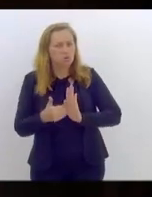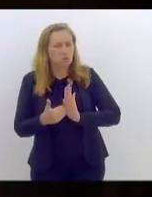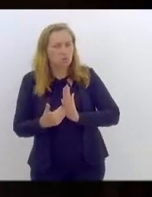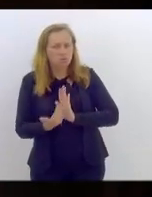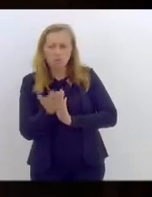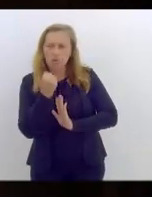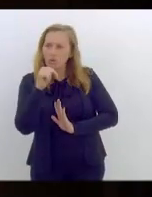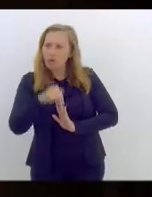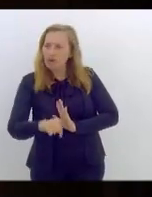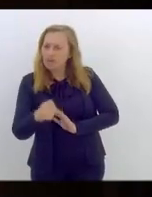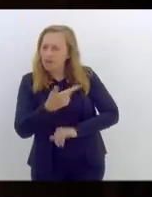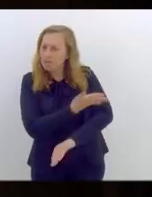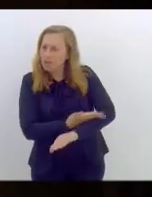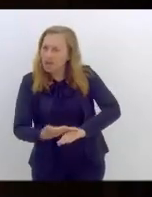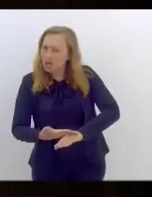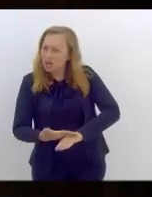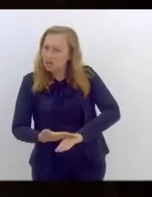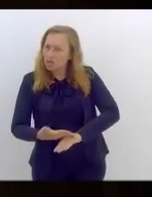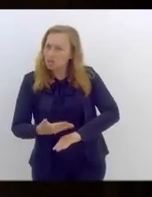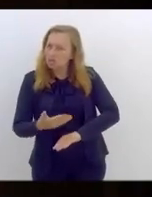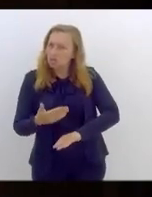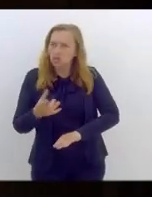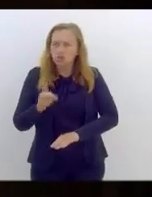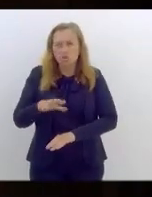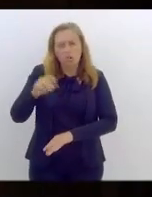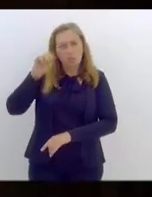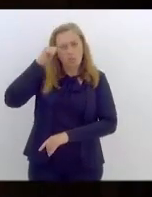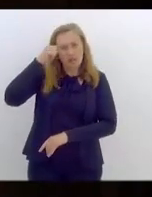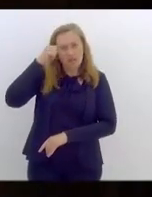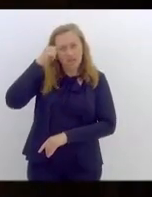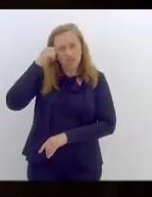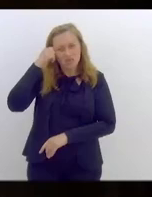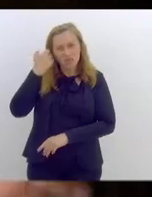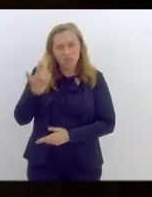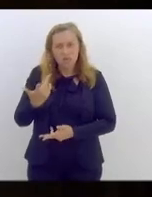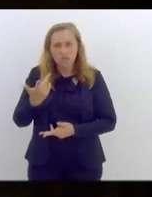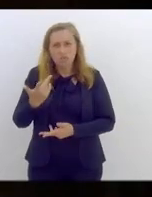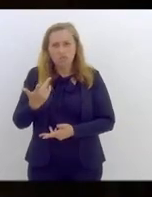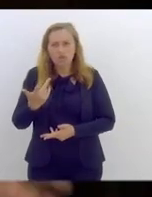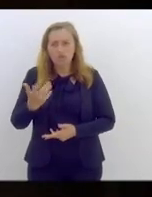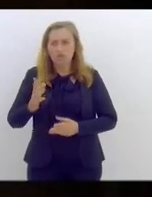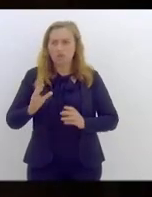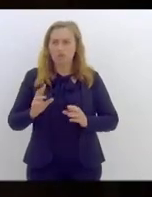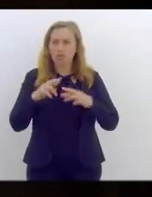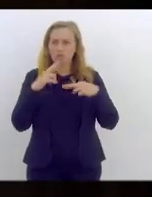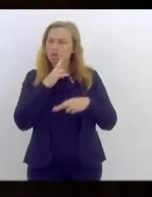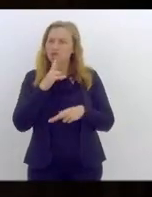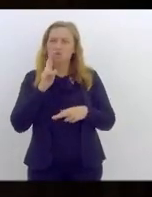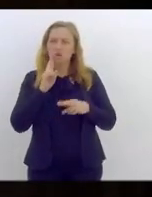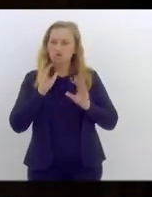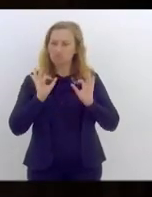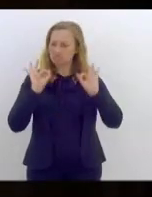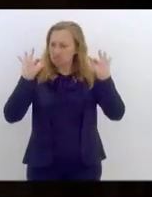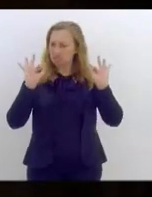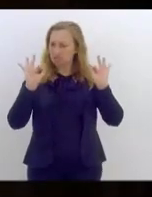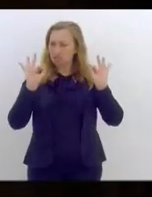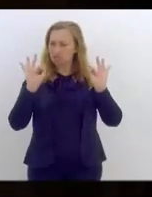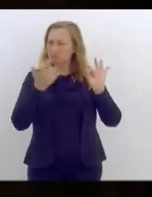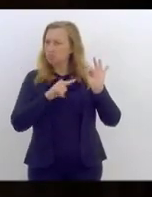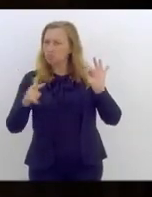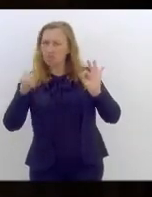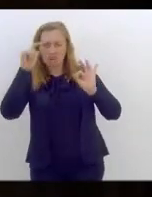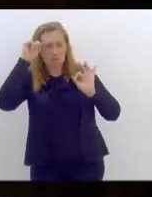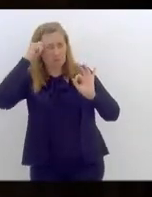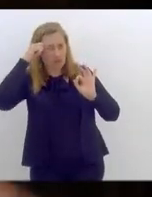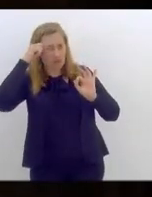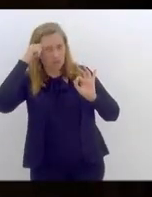consumidores aqui são brancos, só tem gente preta, nem preta, nos restaurantes de luxo, nem preto. Eles nem preto colocavam